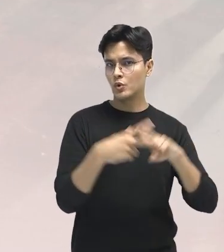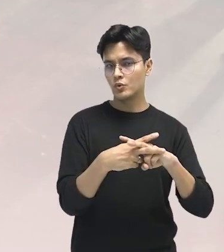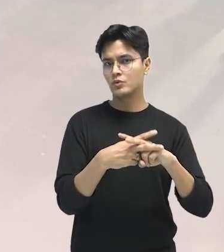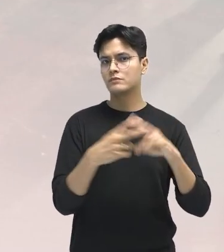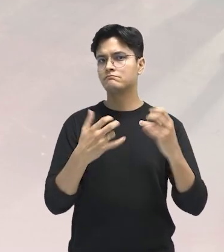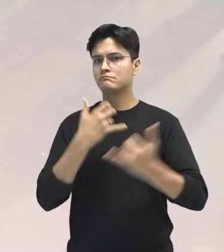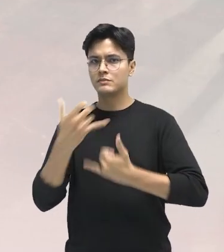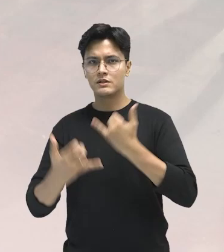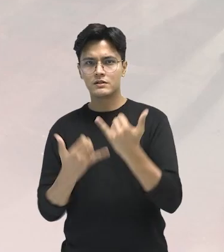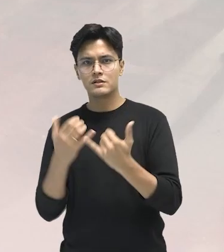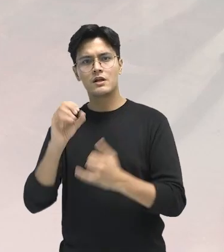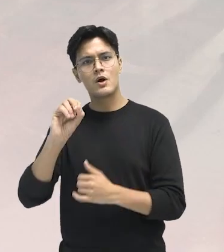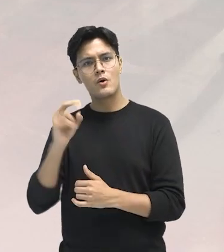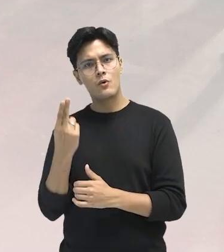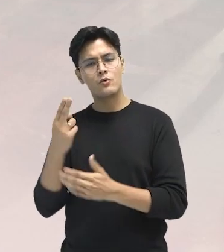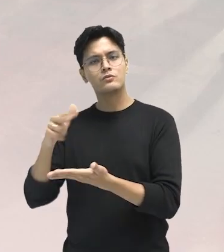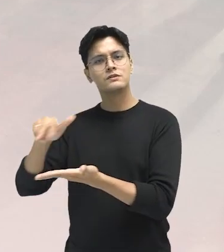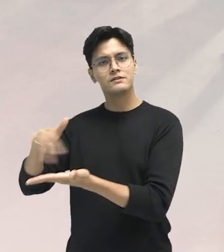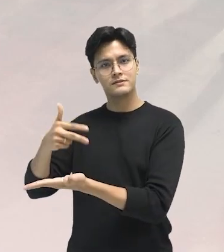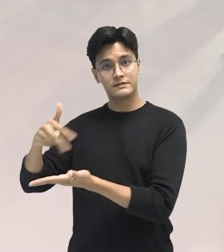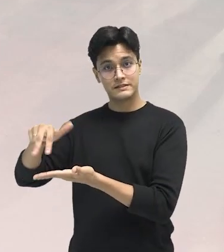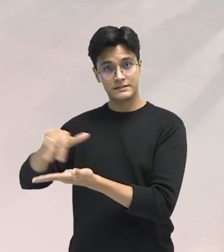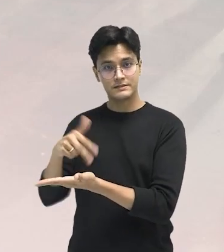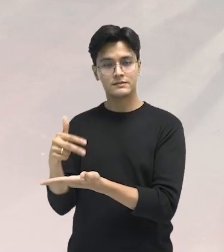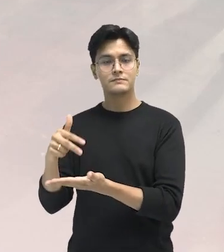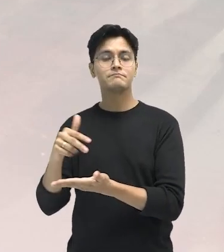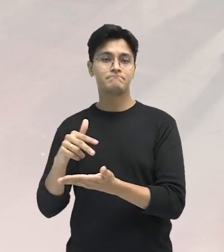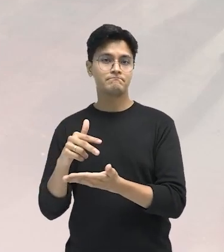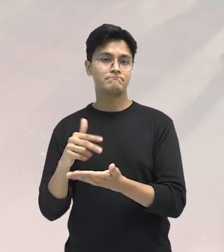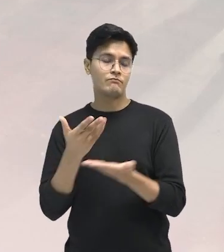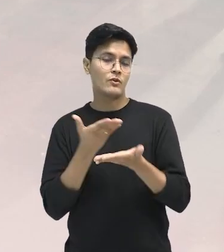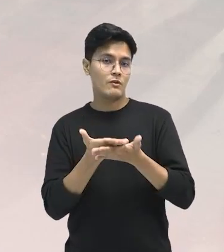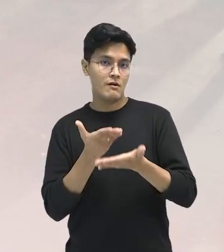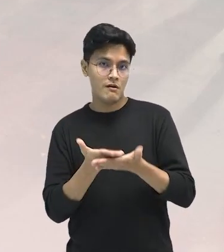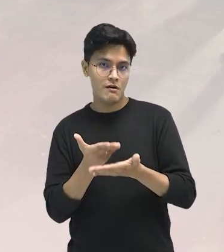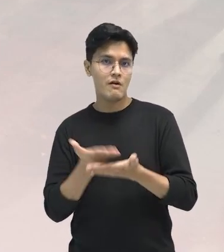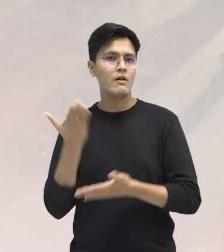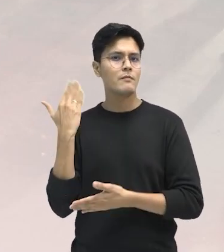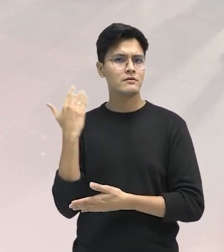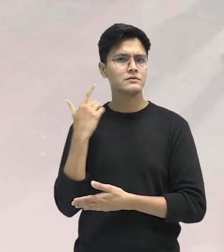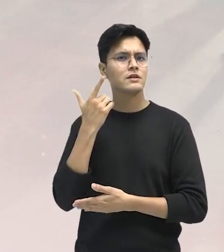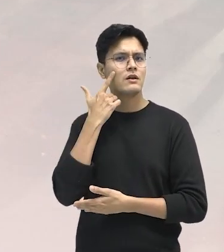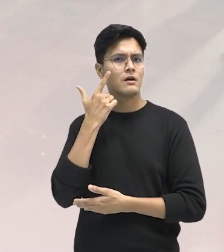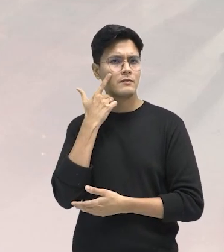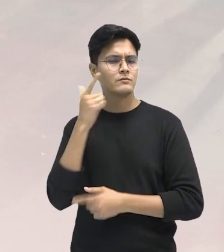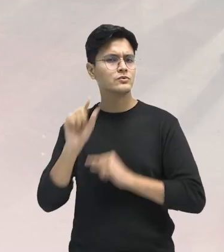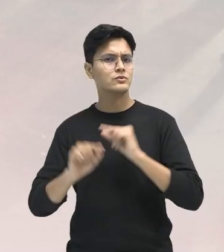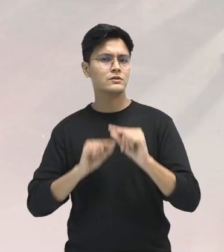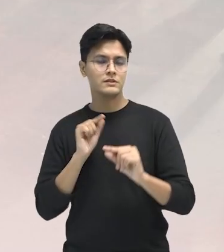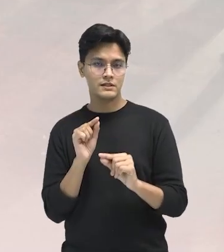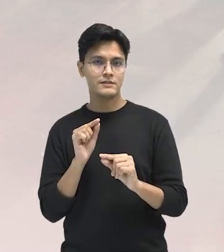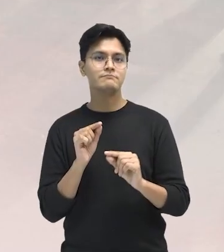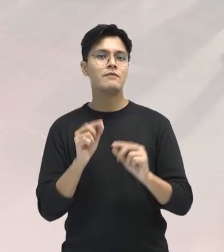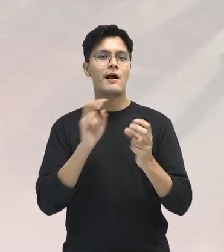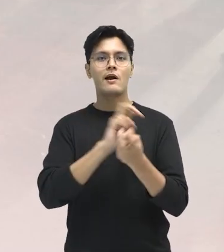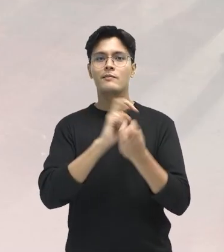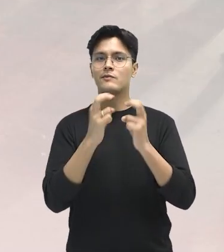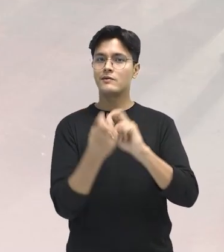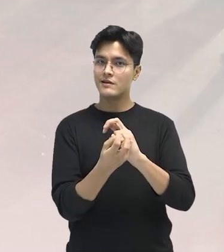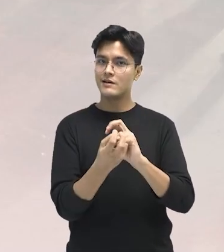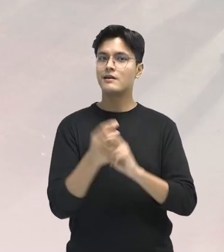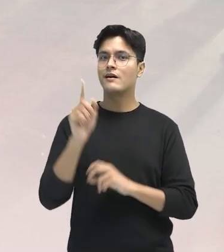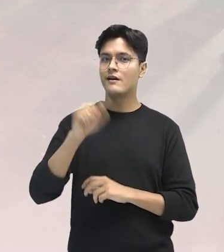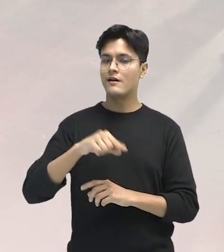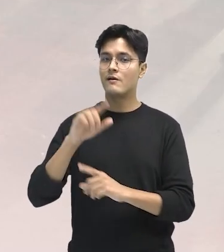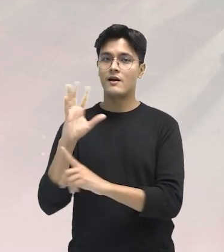é jogo ou é dança? E nós vimos aí durante a nossa aula, e vamos verificar novamente, que a capoeira é o quê?